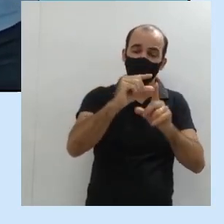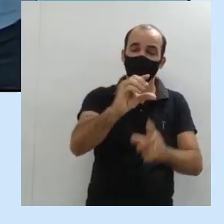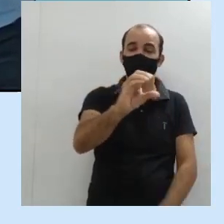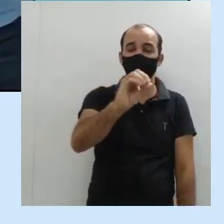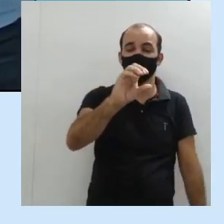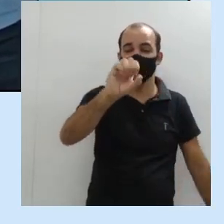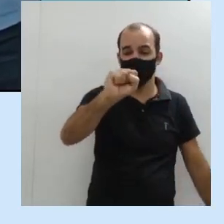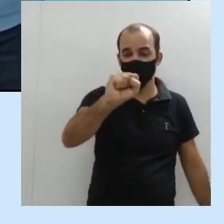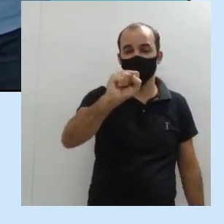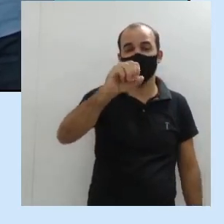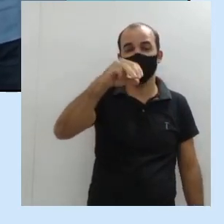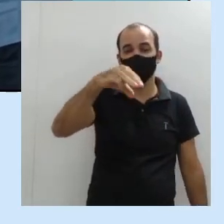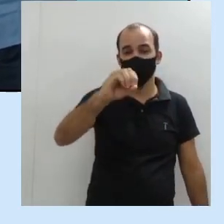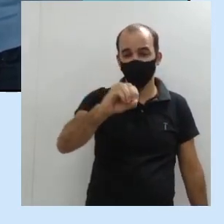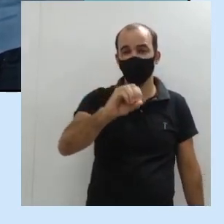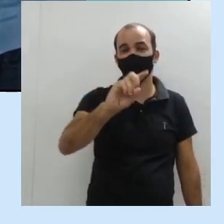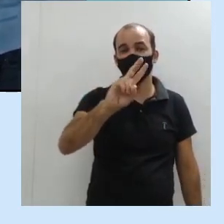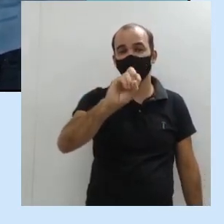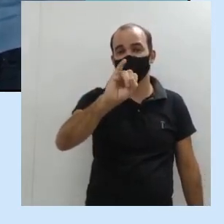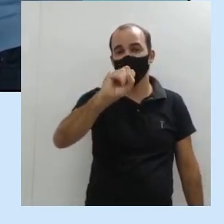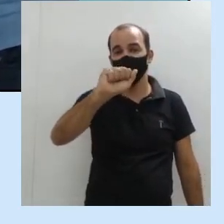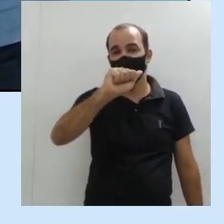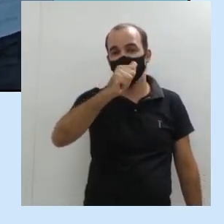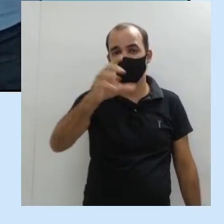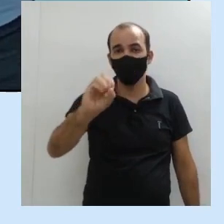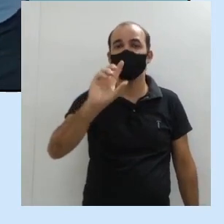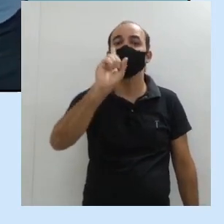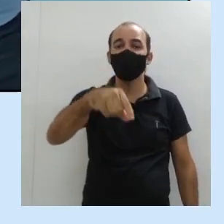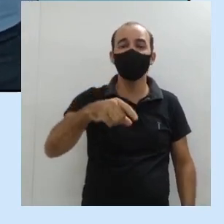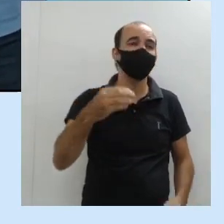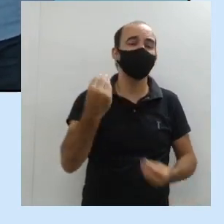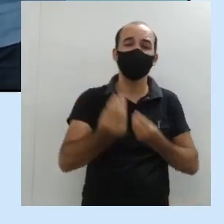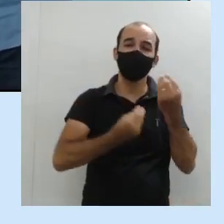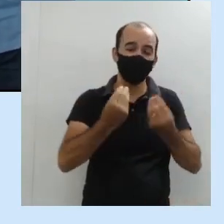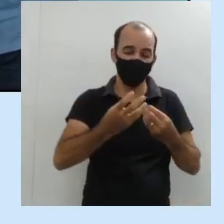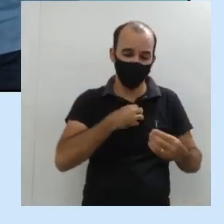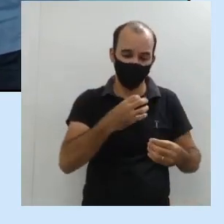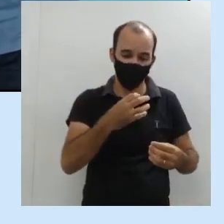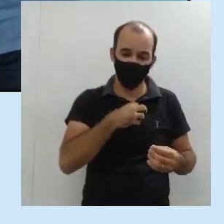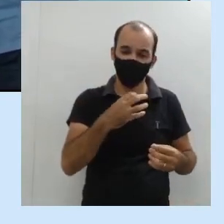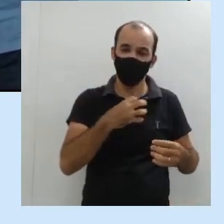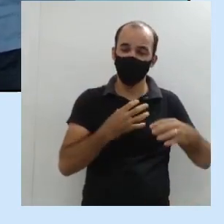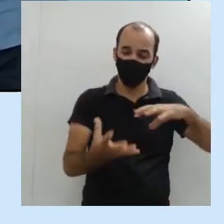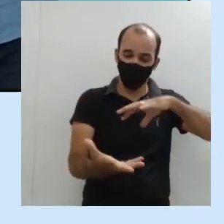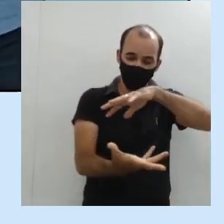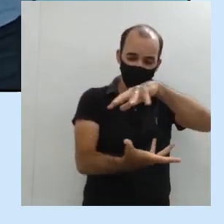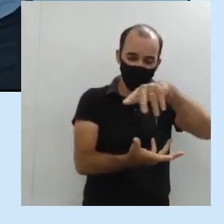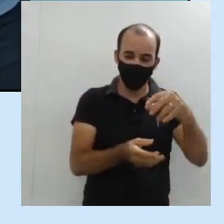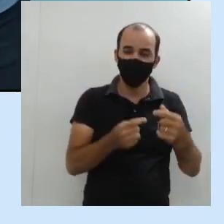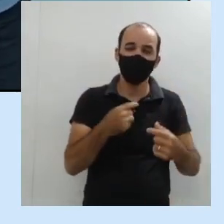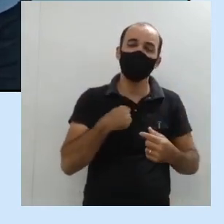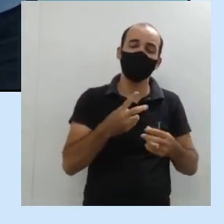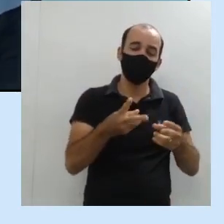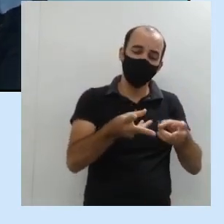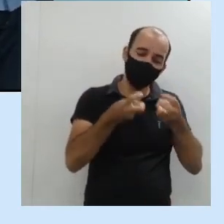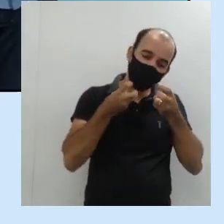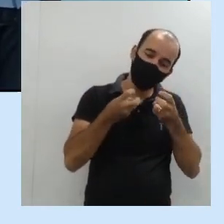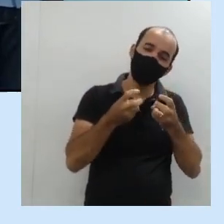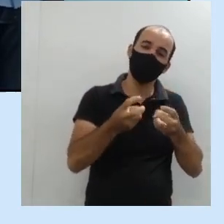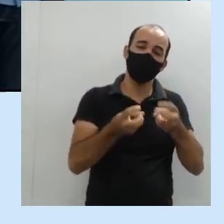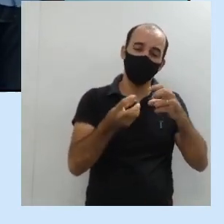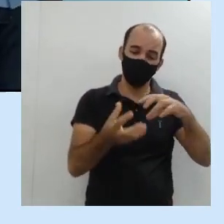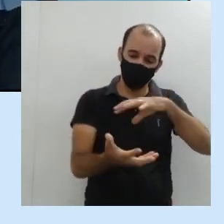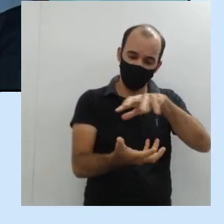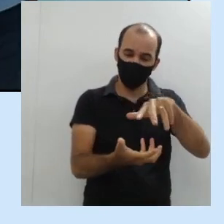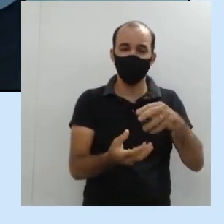formar a maneira que eu vejo o mundo, a maneira que eu entendo o mundo, ok? Então, vou citar